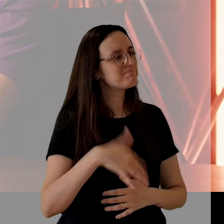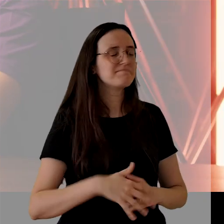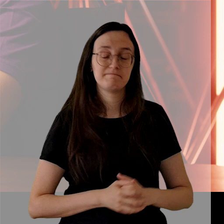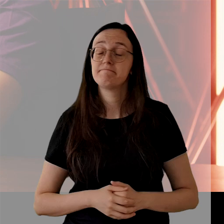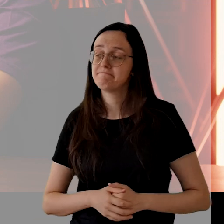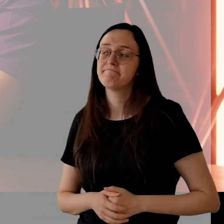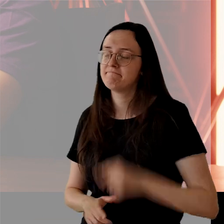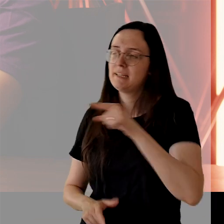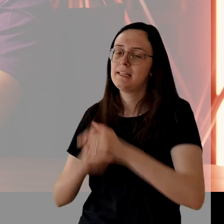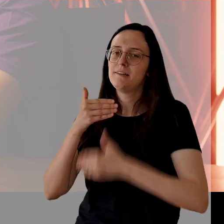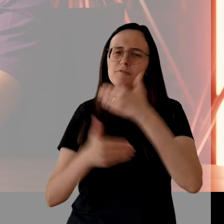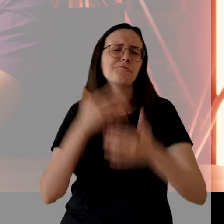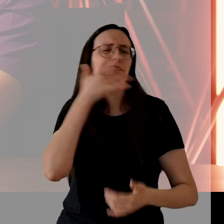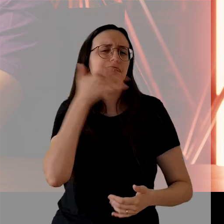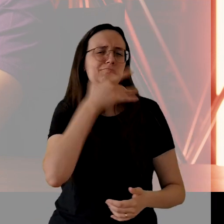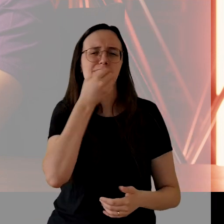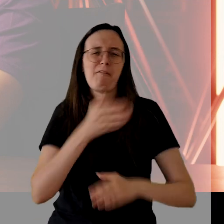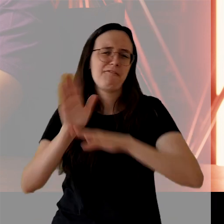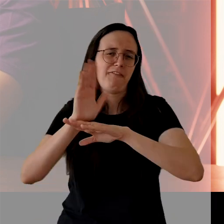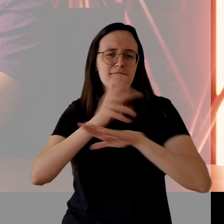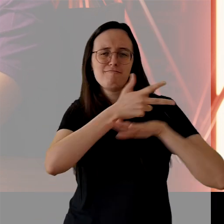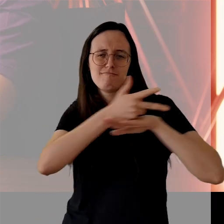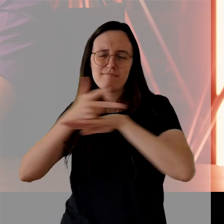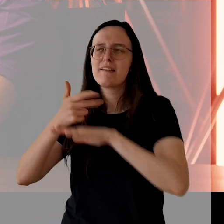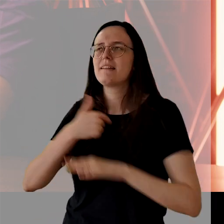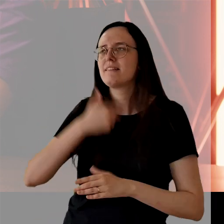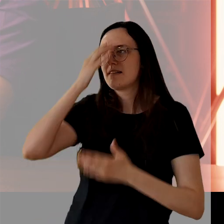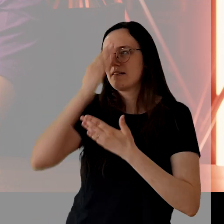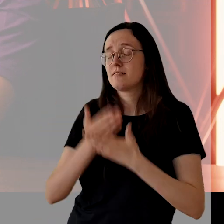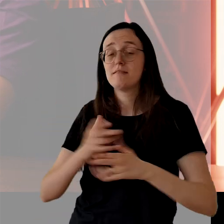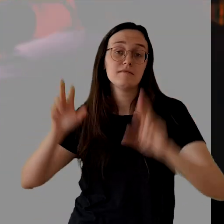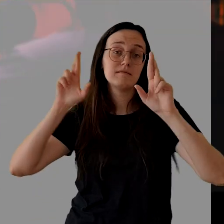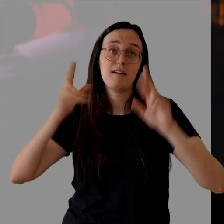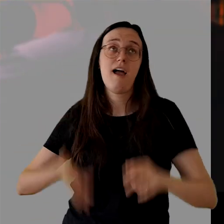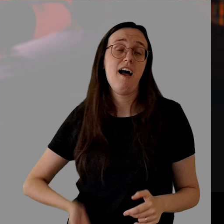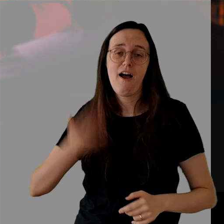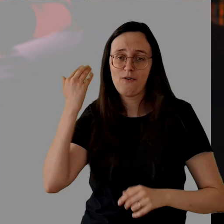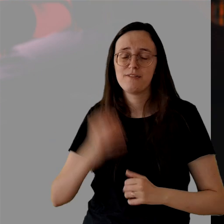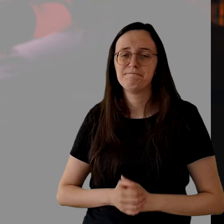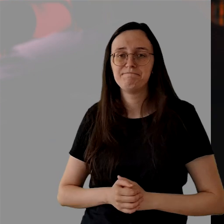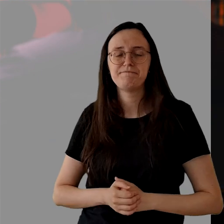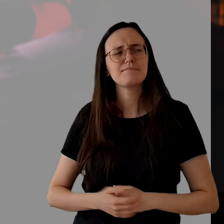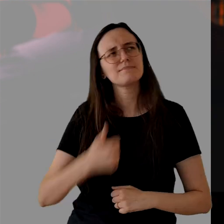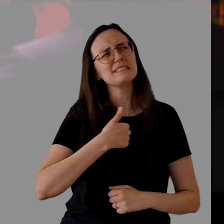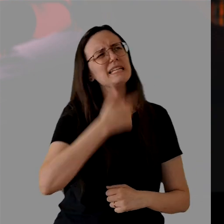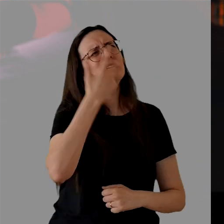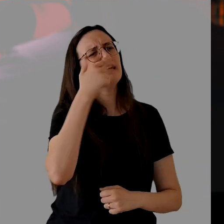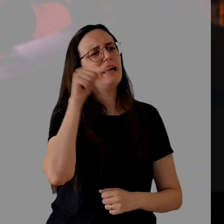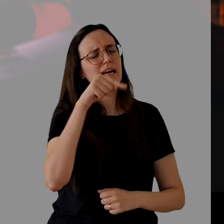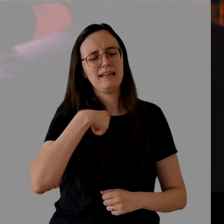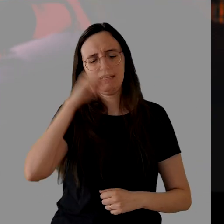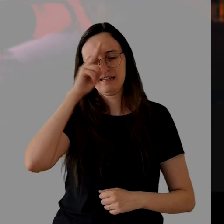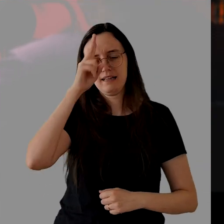assim. Bem gostoso de fazer o filme. Acho, tô com alta expectativa aí. Eu acho que Alice, eu lembro que algumas